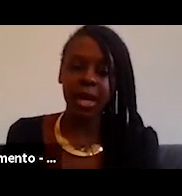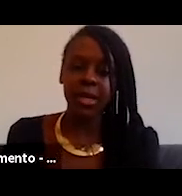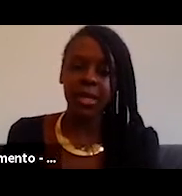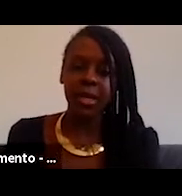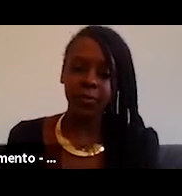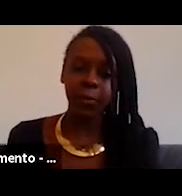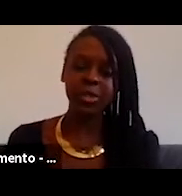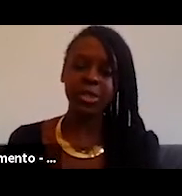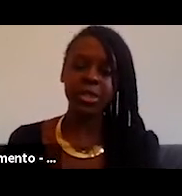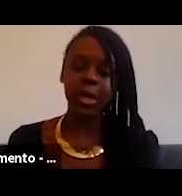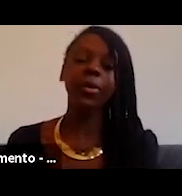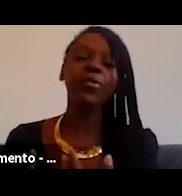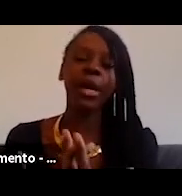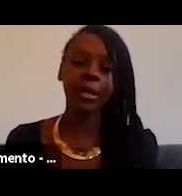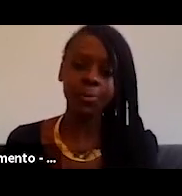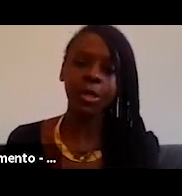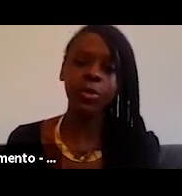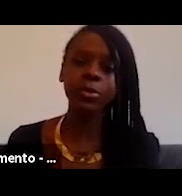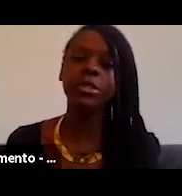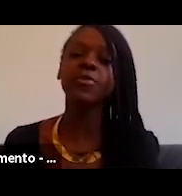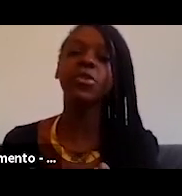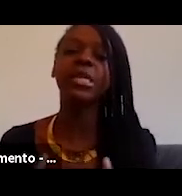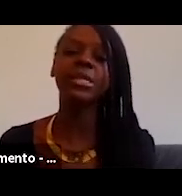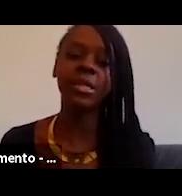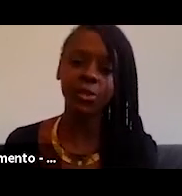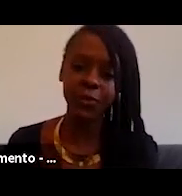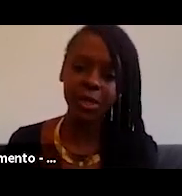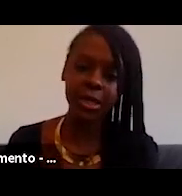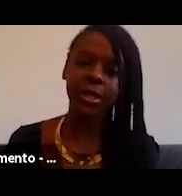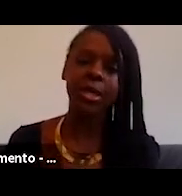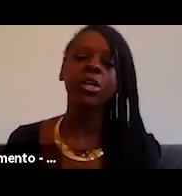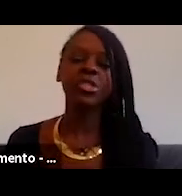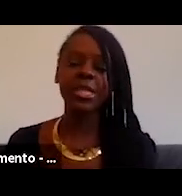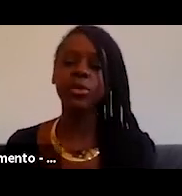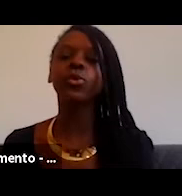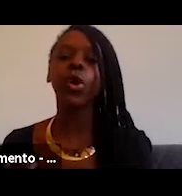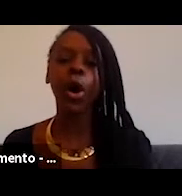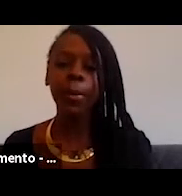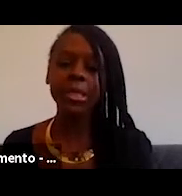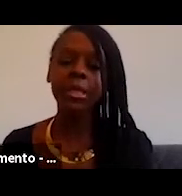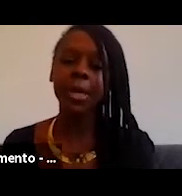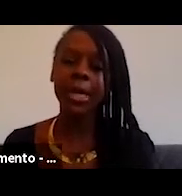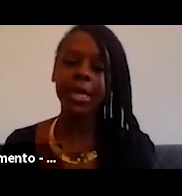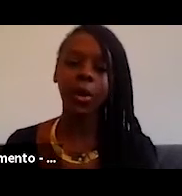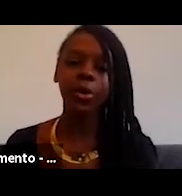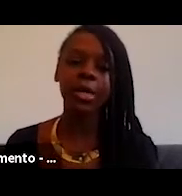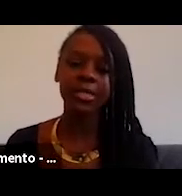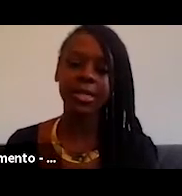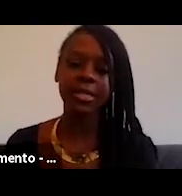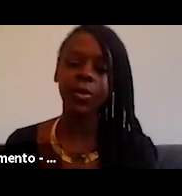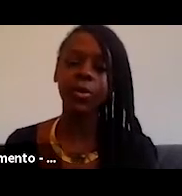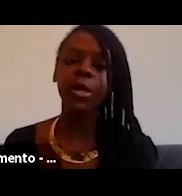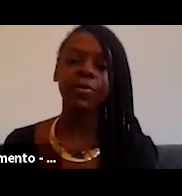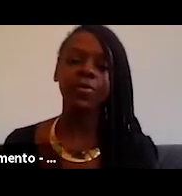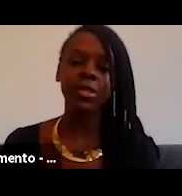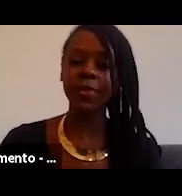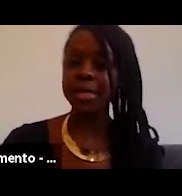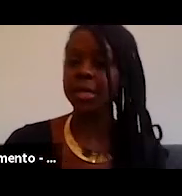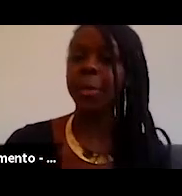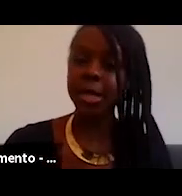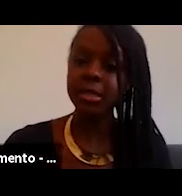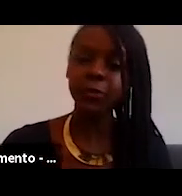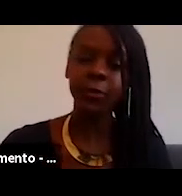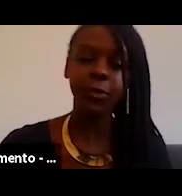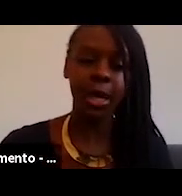vocês enviarem, vou pedir que ao enviar as perguntas que vocês se identifiquem dizendo o nome e também a organização que